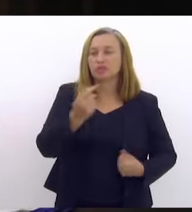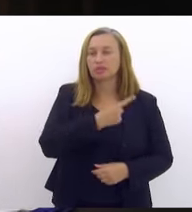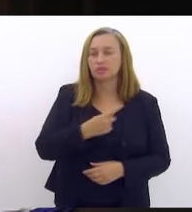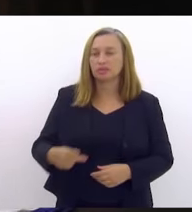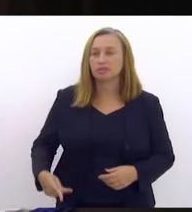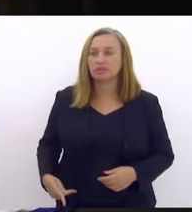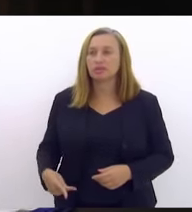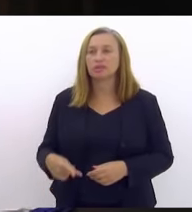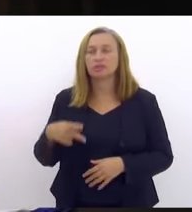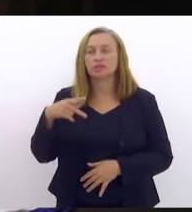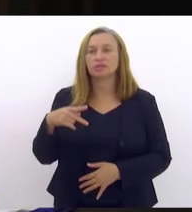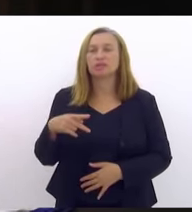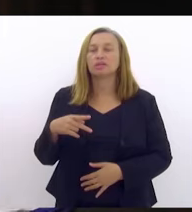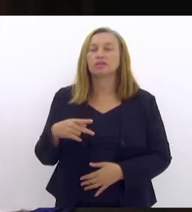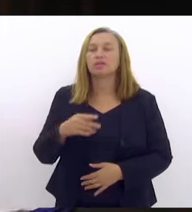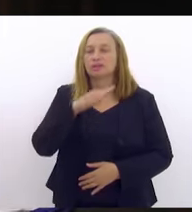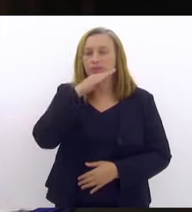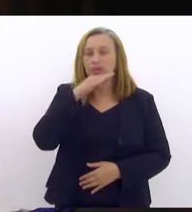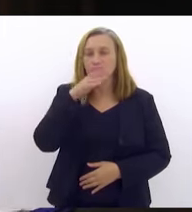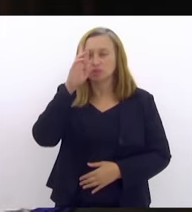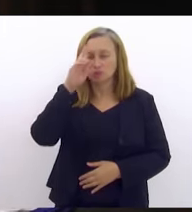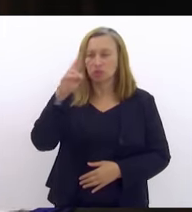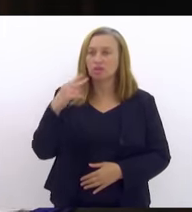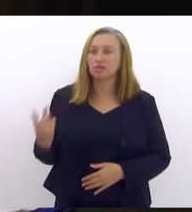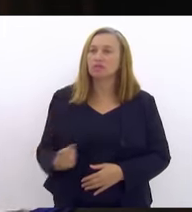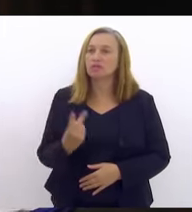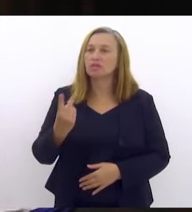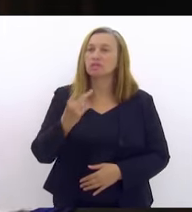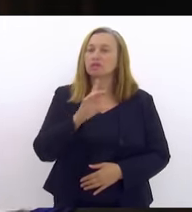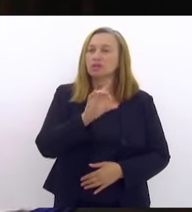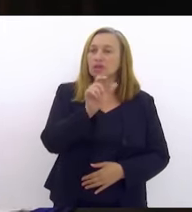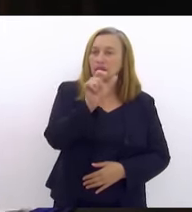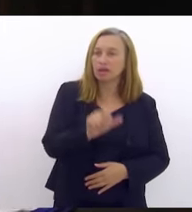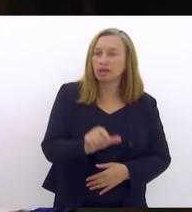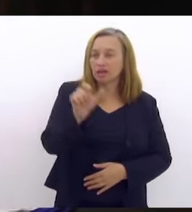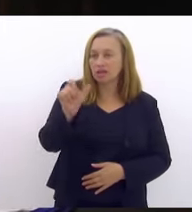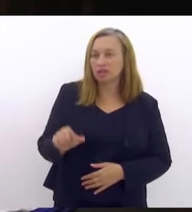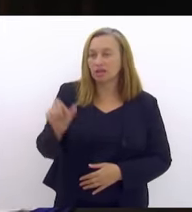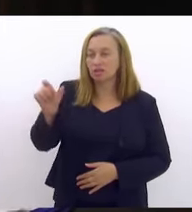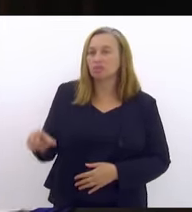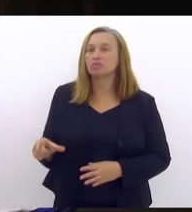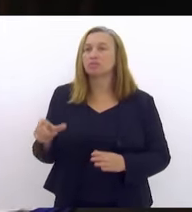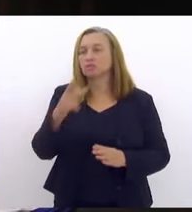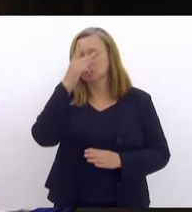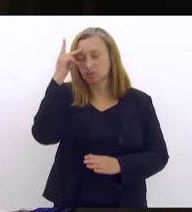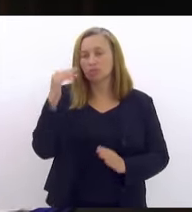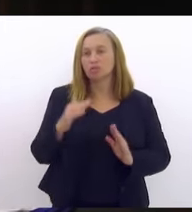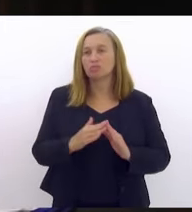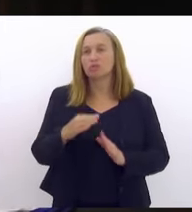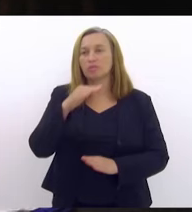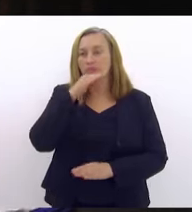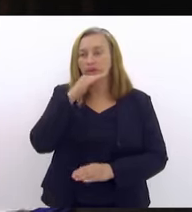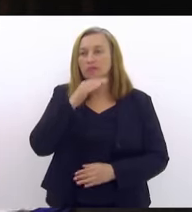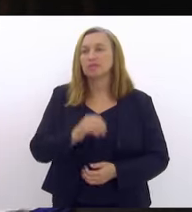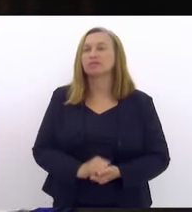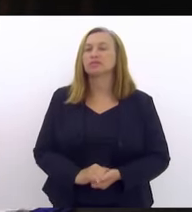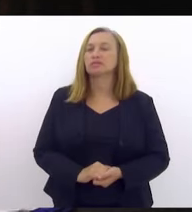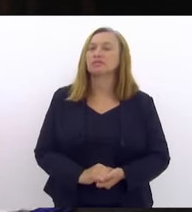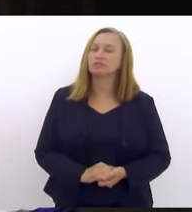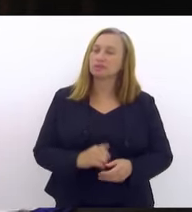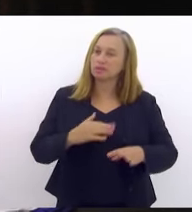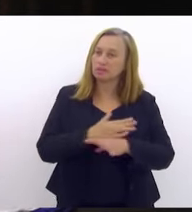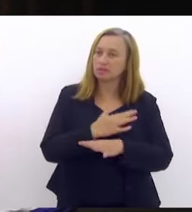de Mangaratiba, o senhor está honrando a cada um dos moradores dessa linda